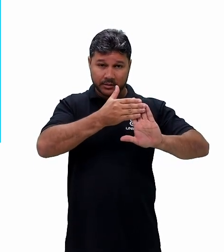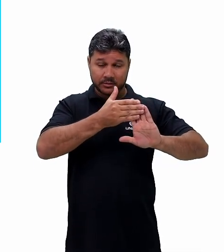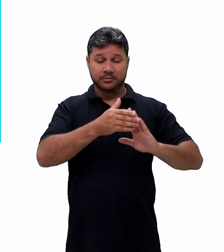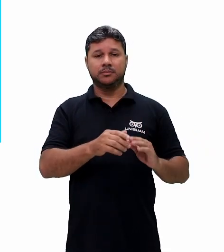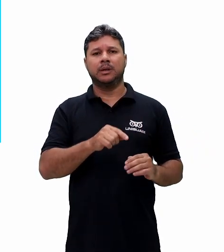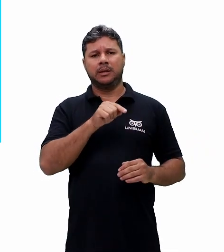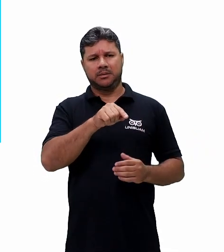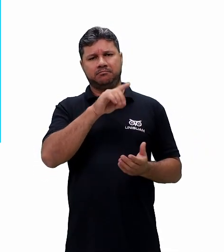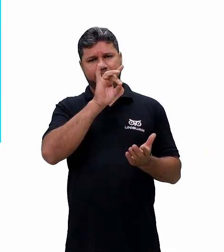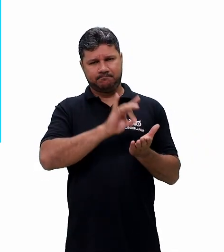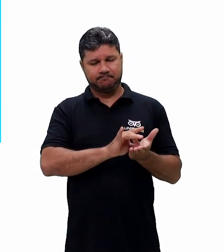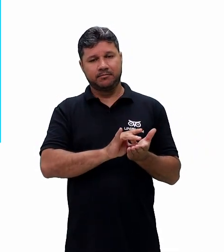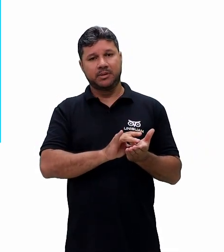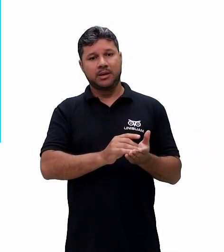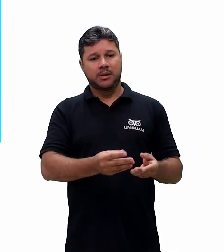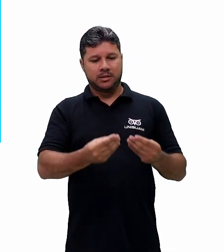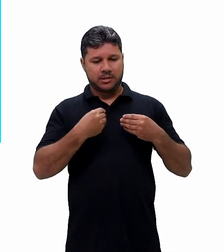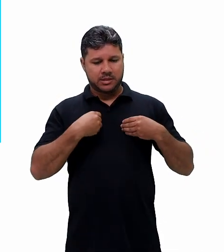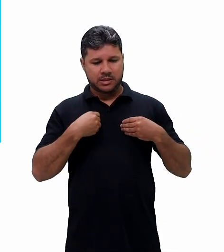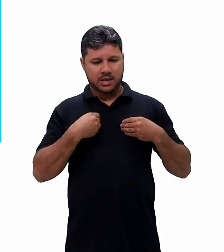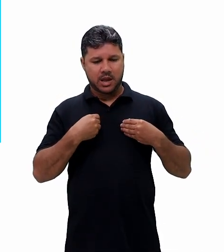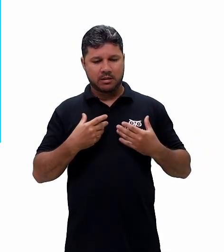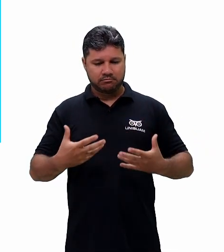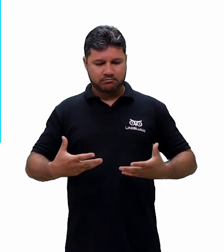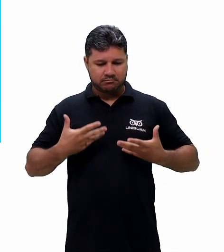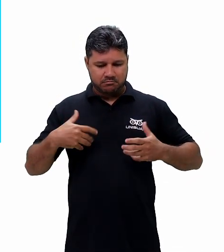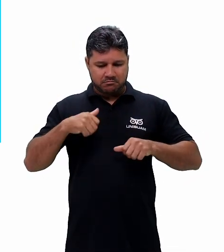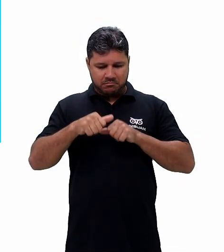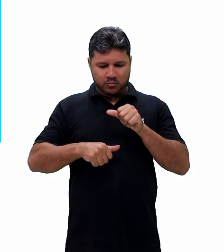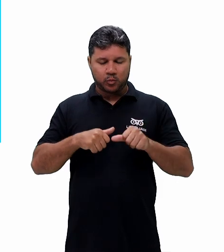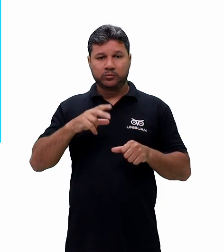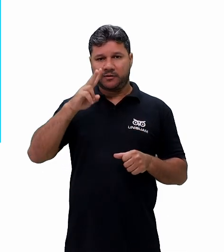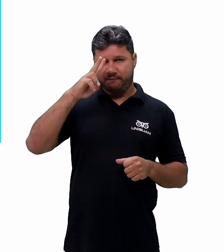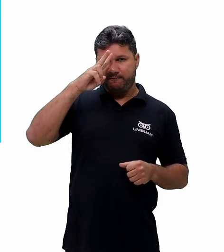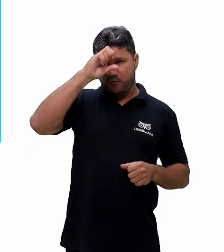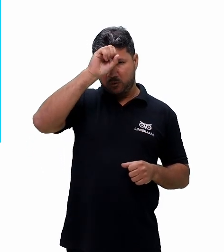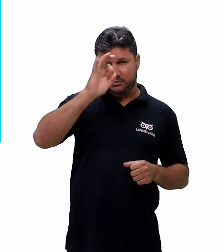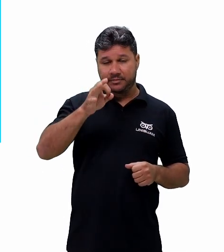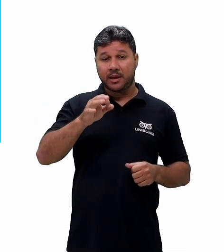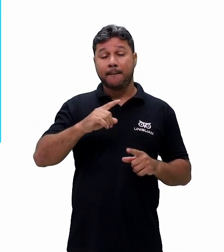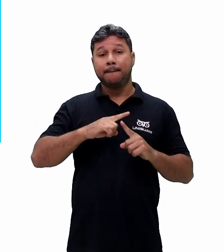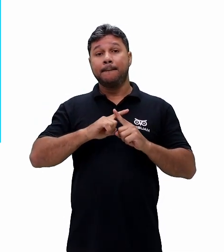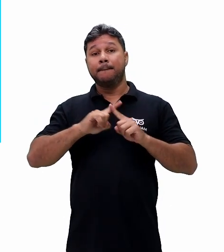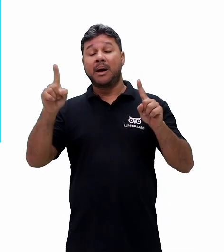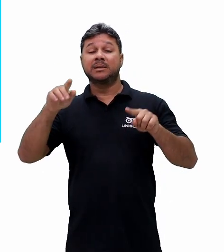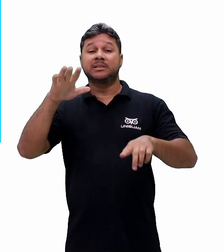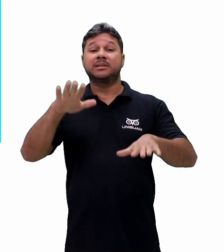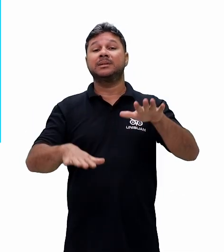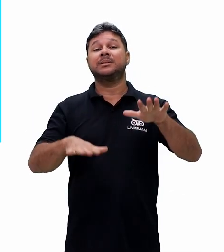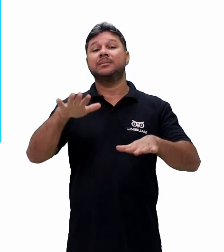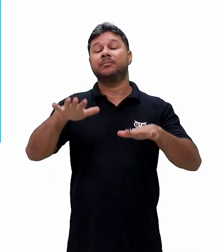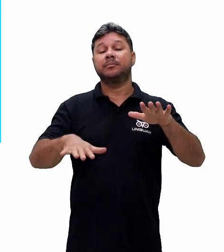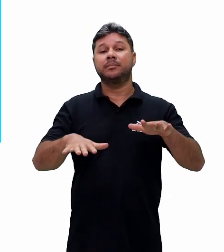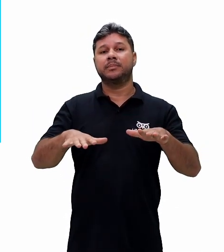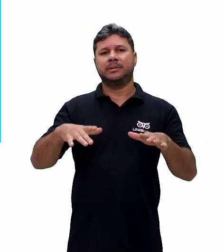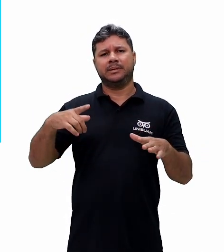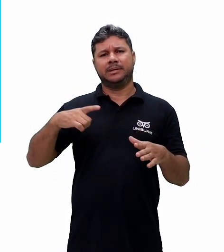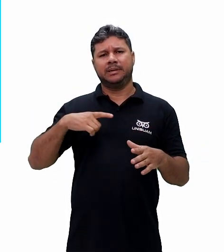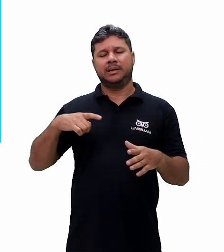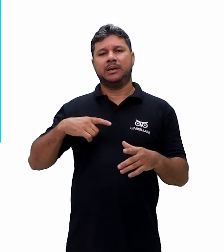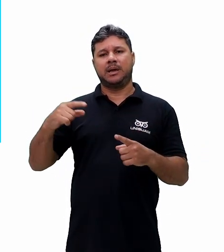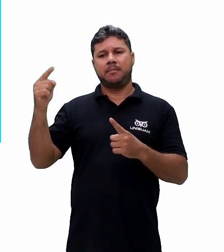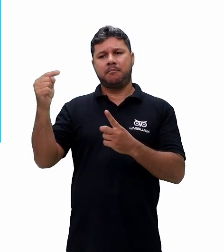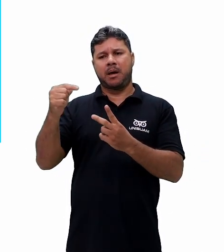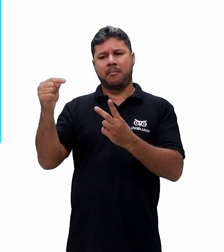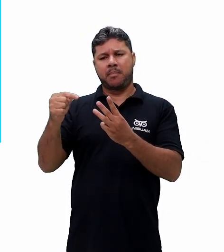O alongamento, ele de fato promove efeitos deletérios no desempenho da força. Porém, isso